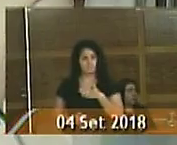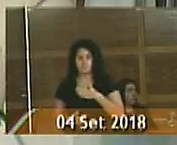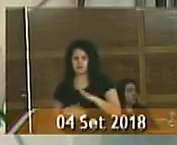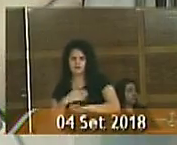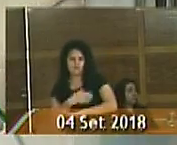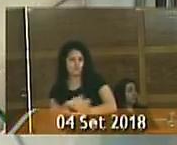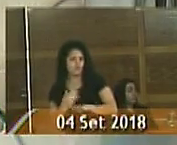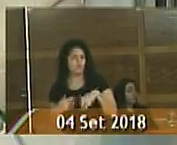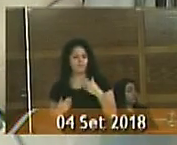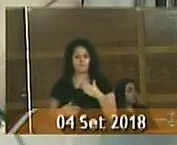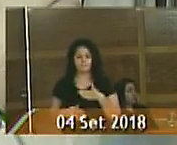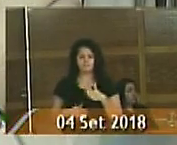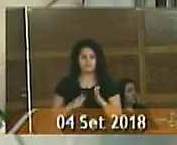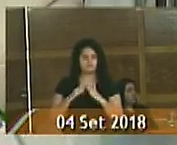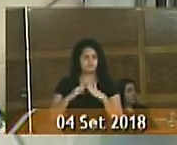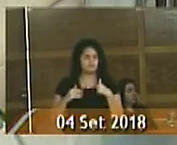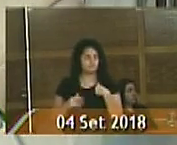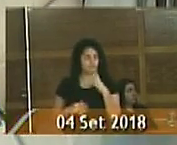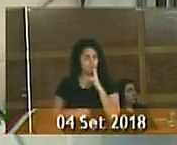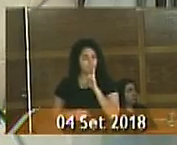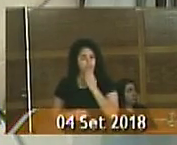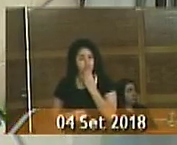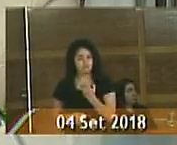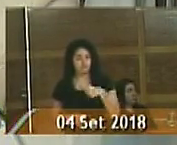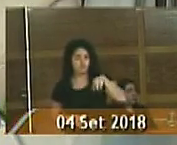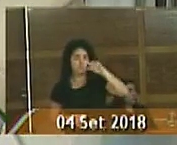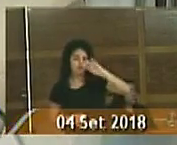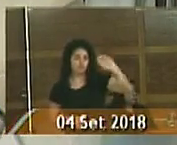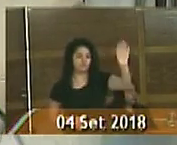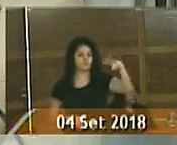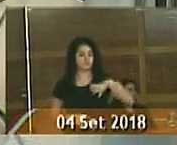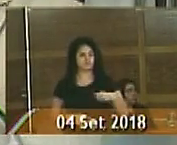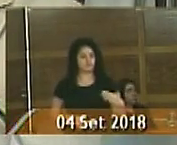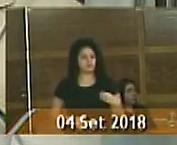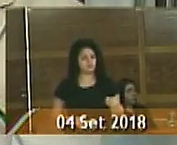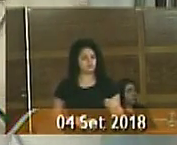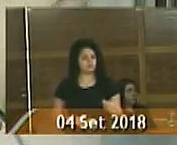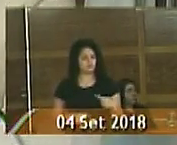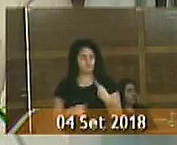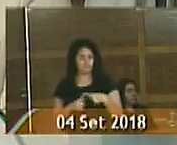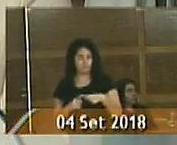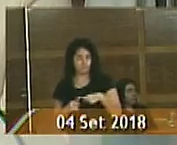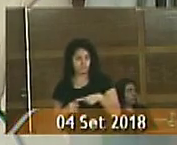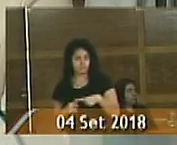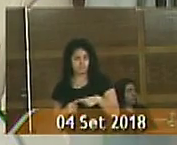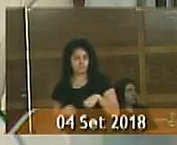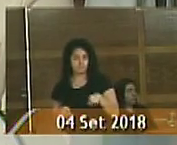rua, não estou pedindo nada, estou pedindo para o futuro dos nossos filhos, que inclui,